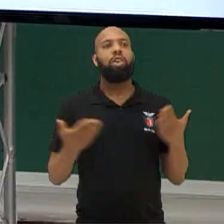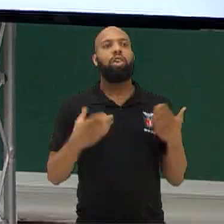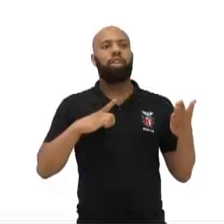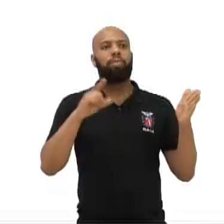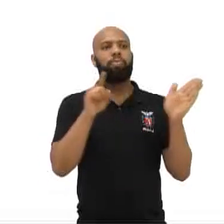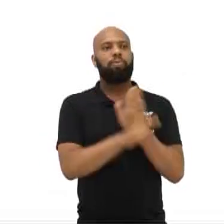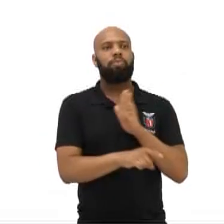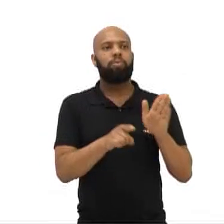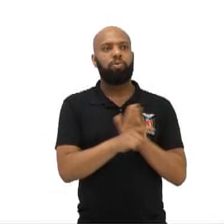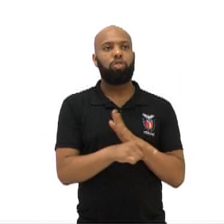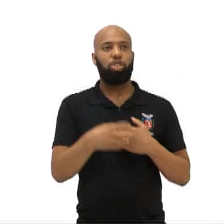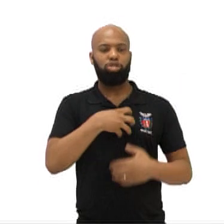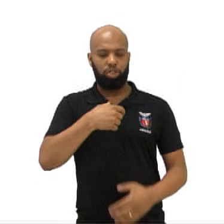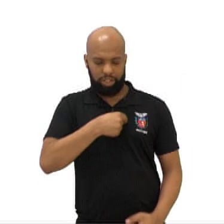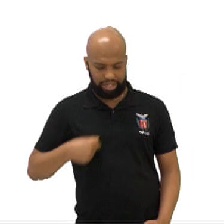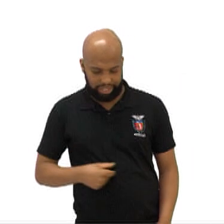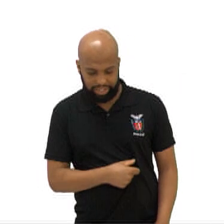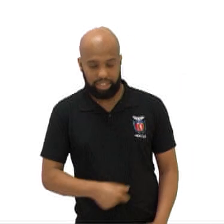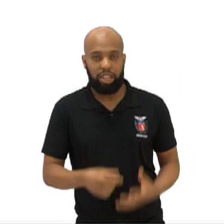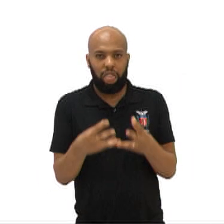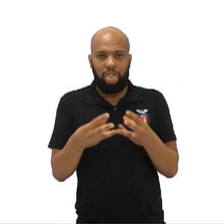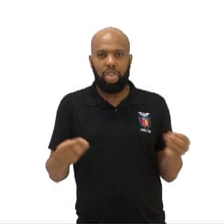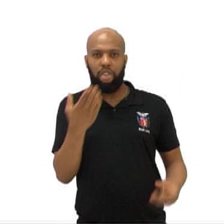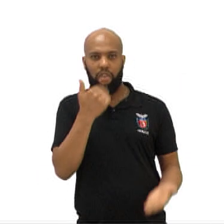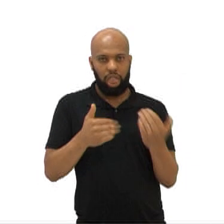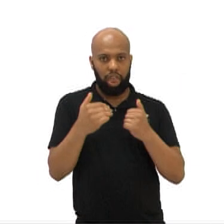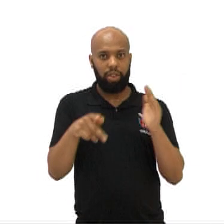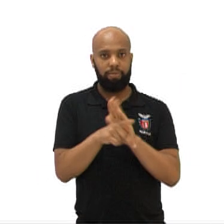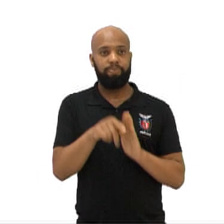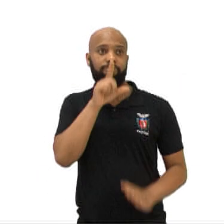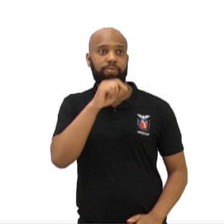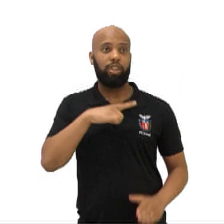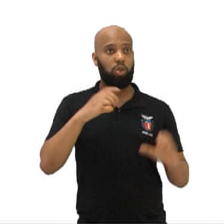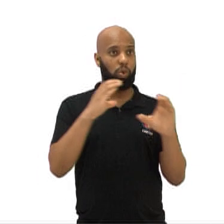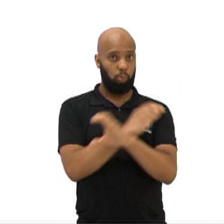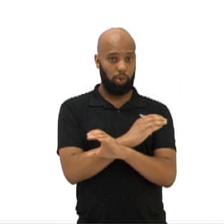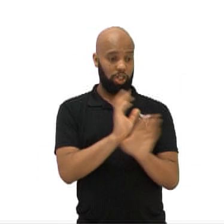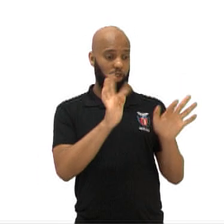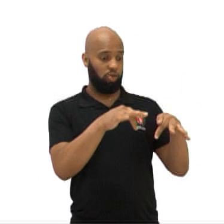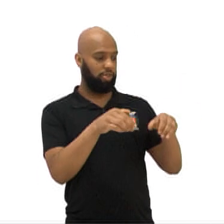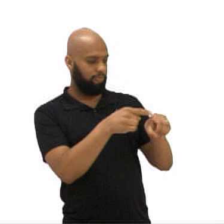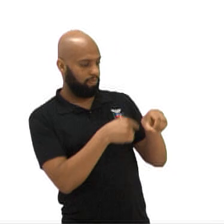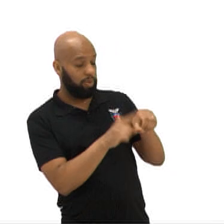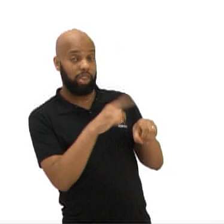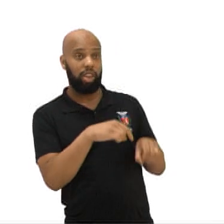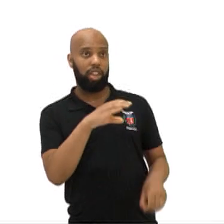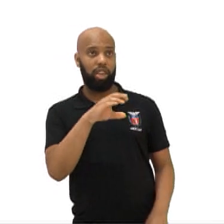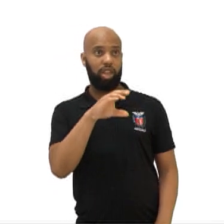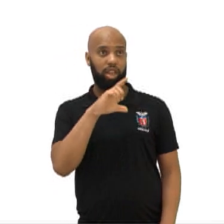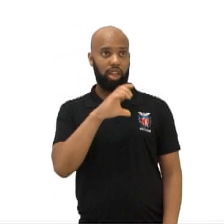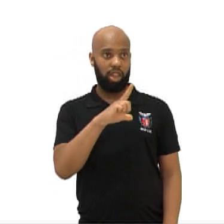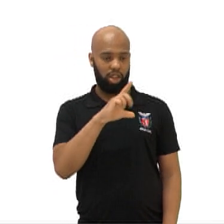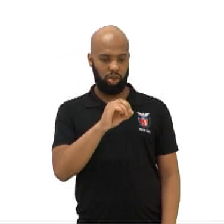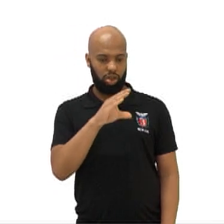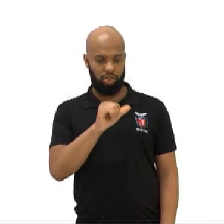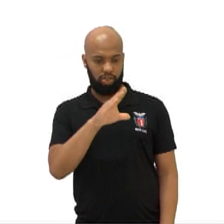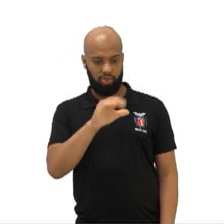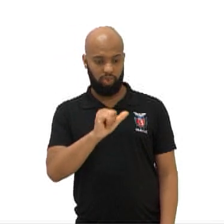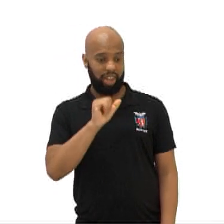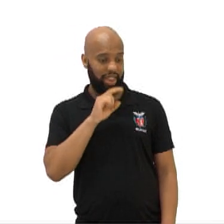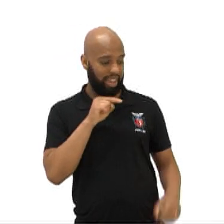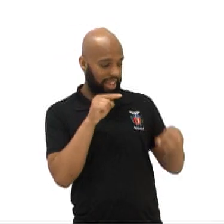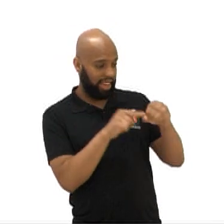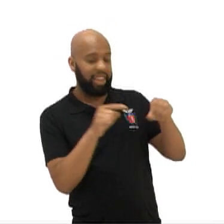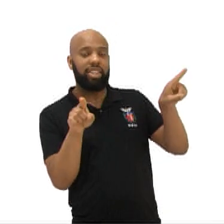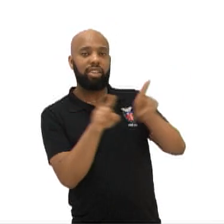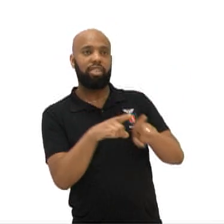nosso quiz. O sistema digestório das aves é completo com a terminação na cloaca. Esse órgão também faz parte do sistema reprodutor